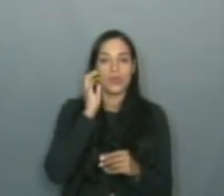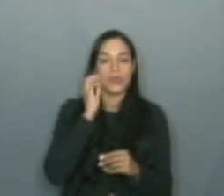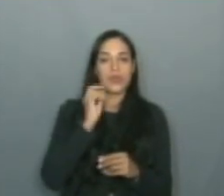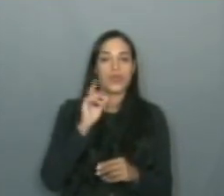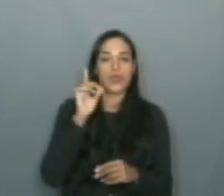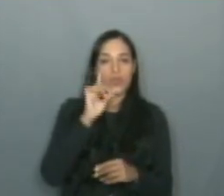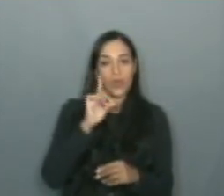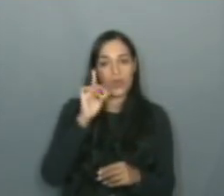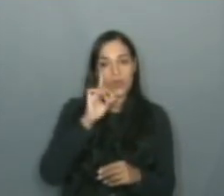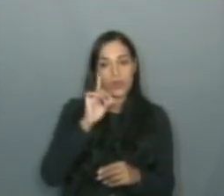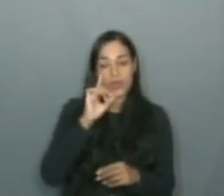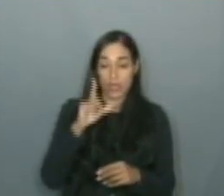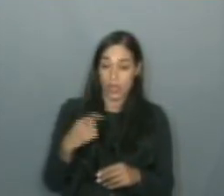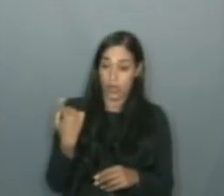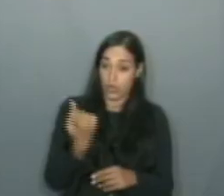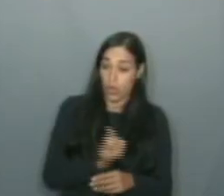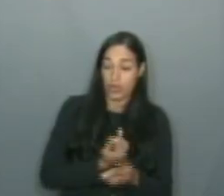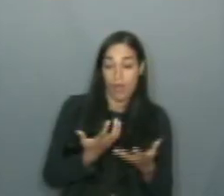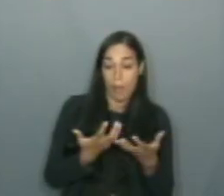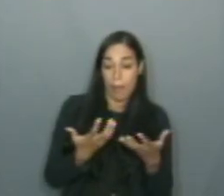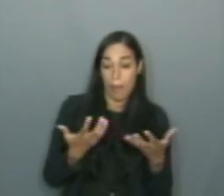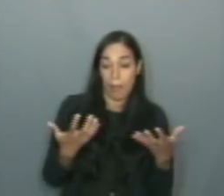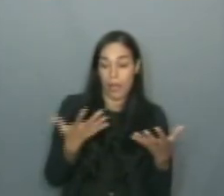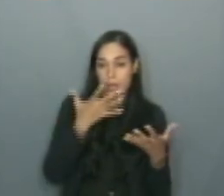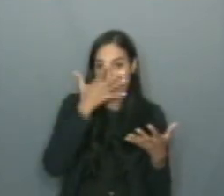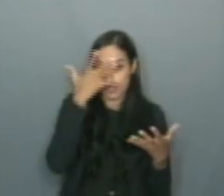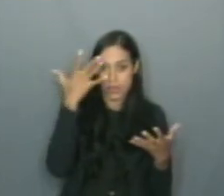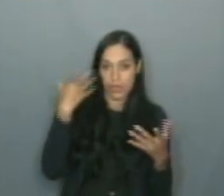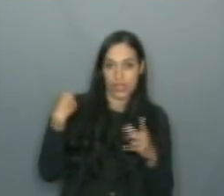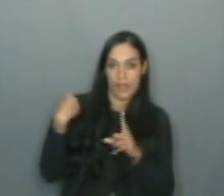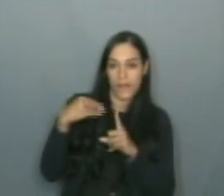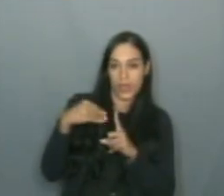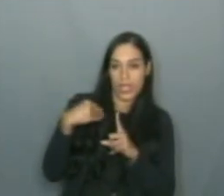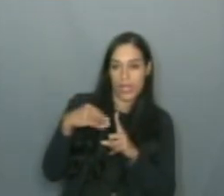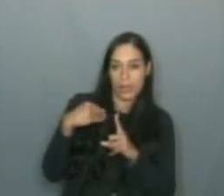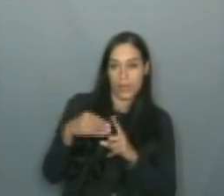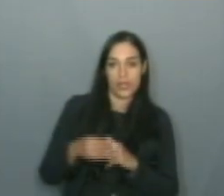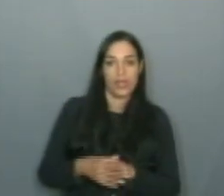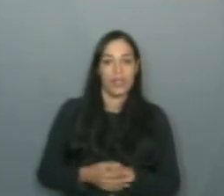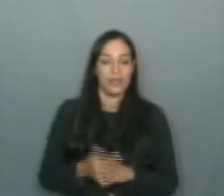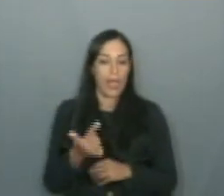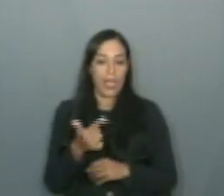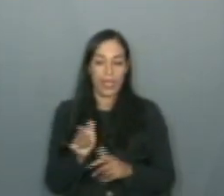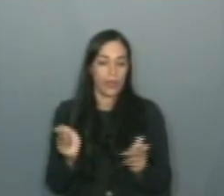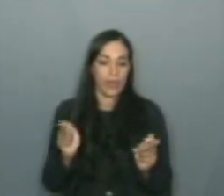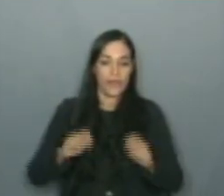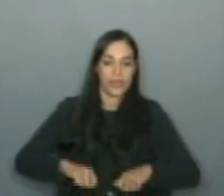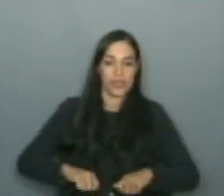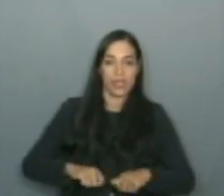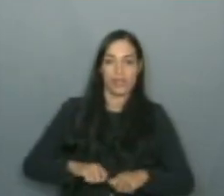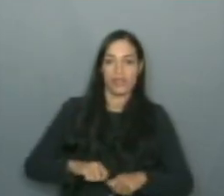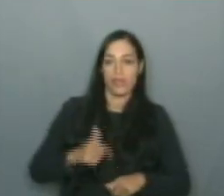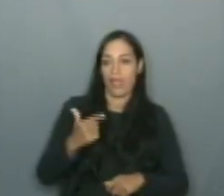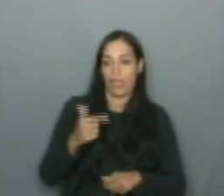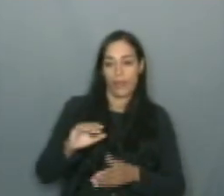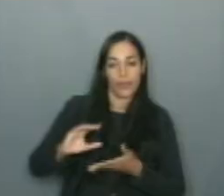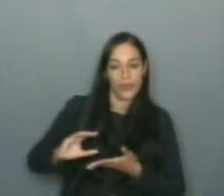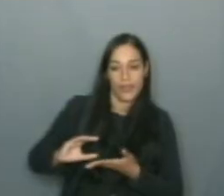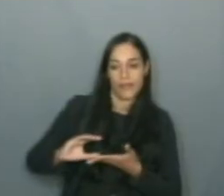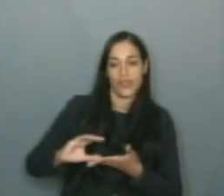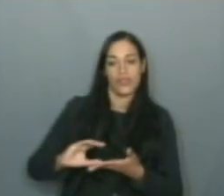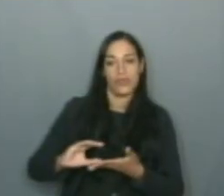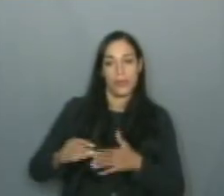cada dia nós vamos aumentar o número de pessoas em situação de rua, porque não tem eficiência, porque não tem investimento no